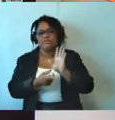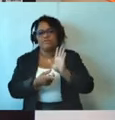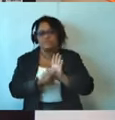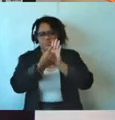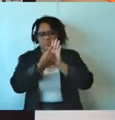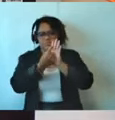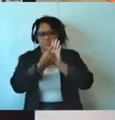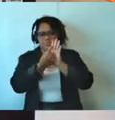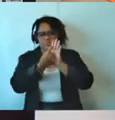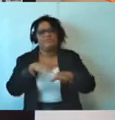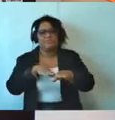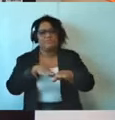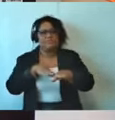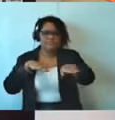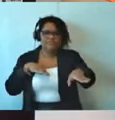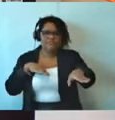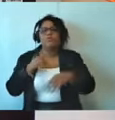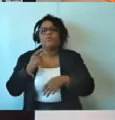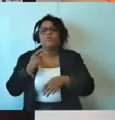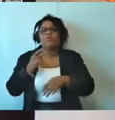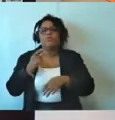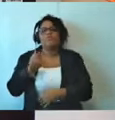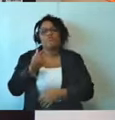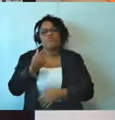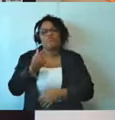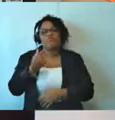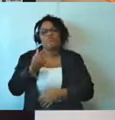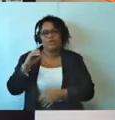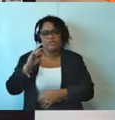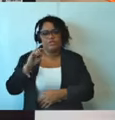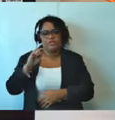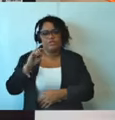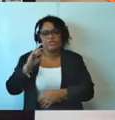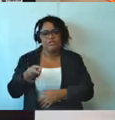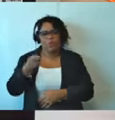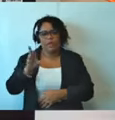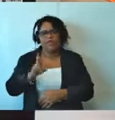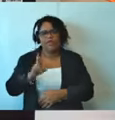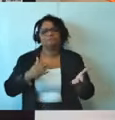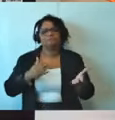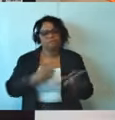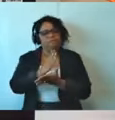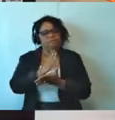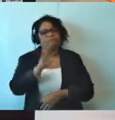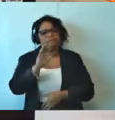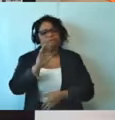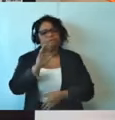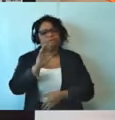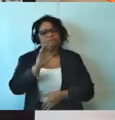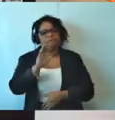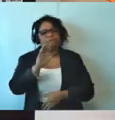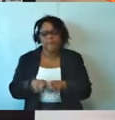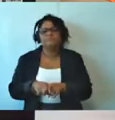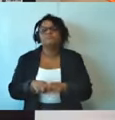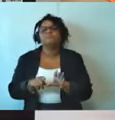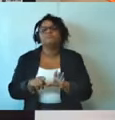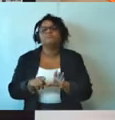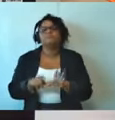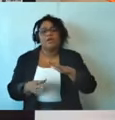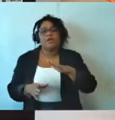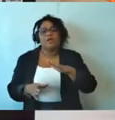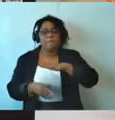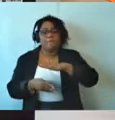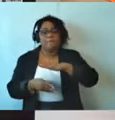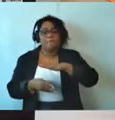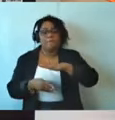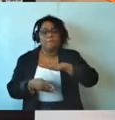de Orçamentos, assim como eu também, vereador Braulio Lara, destinei o valor de R$500 mil de emenda impositiva para esse